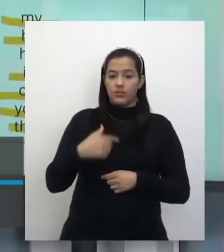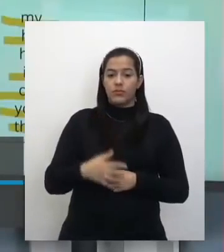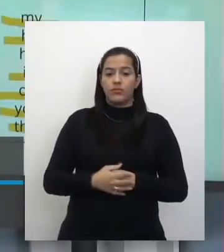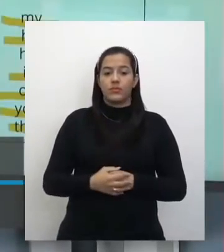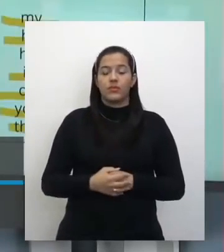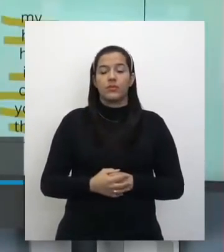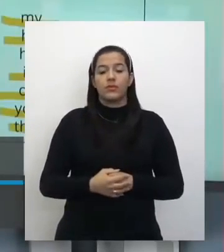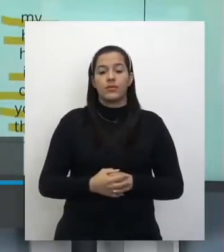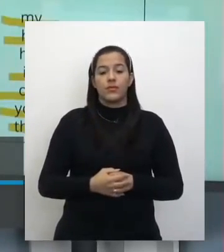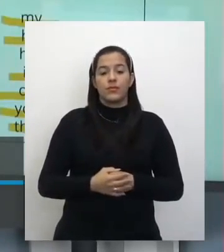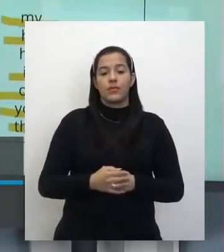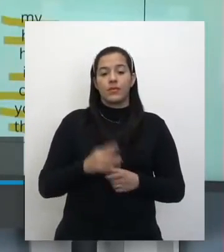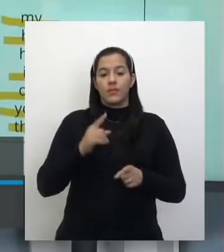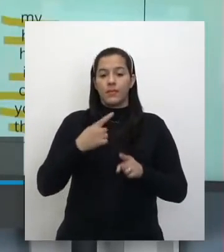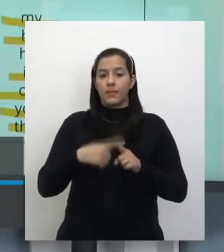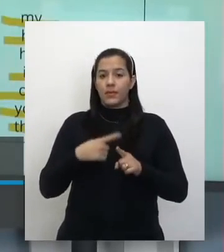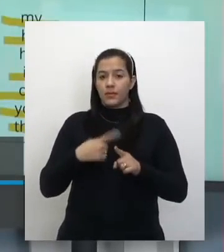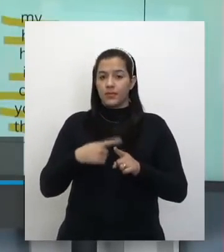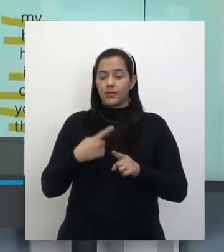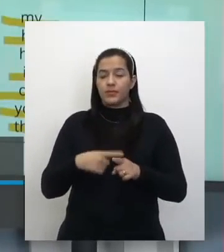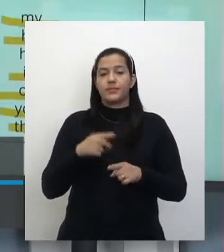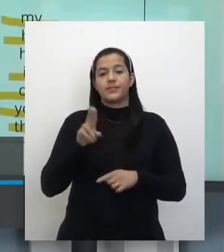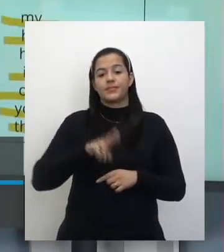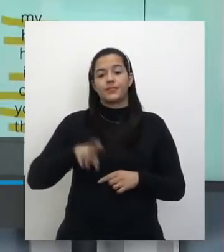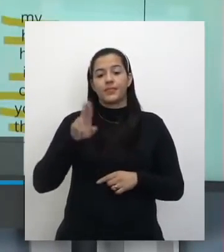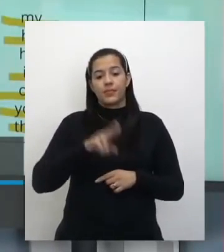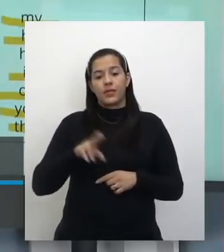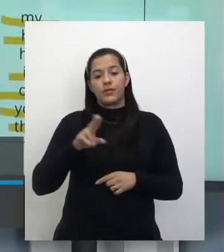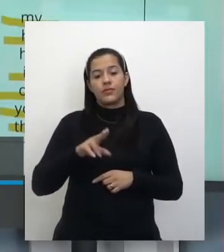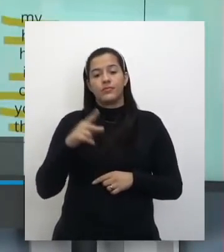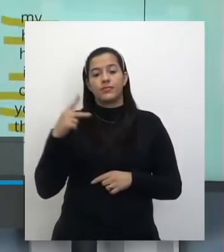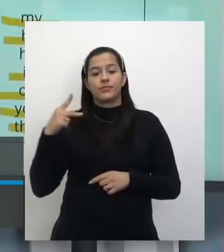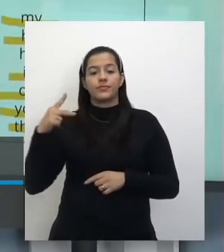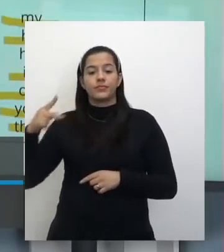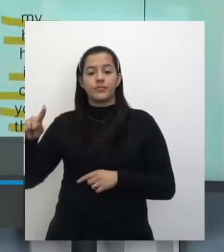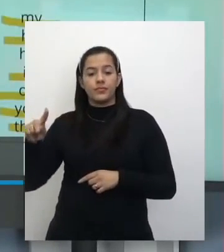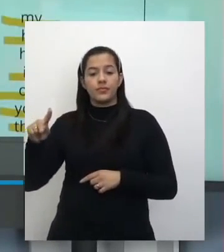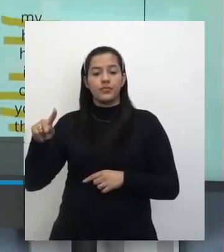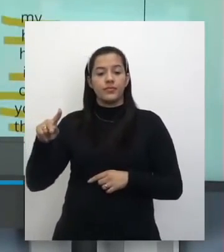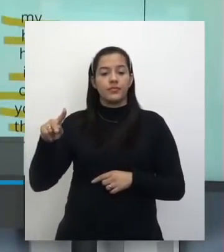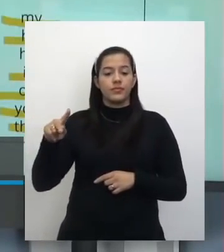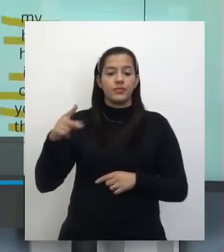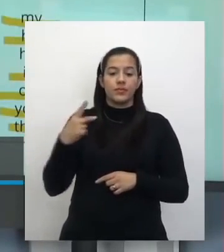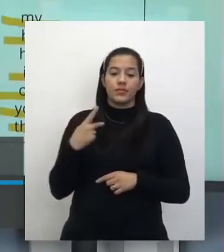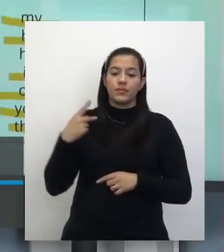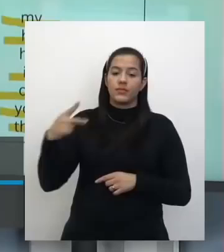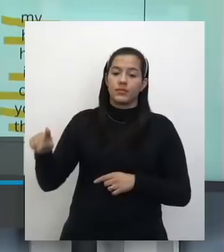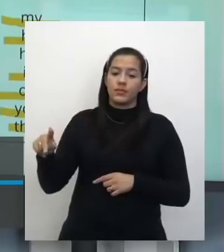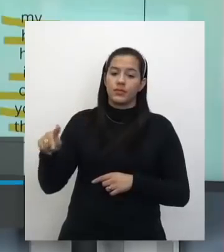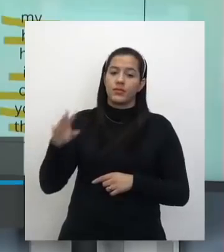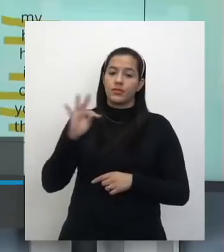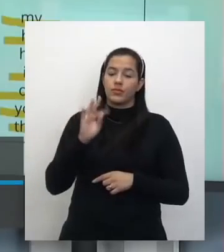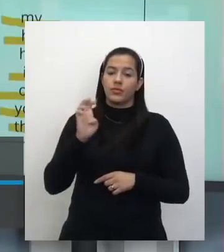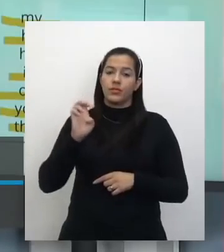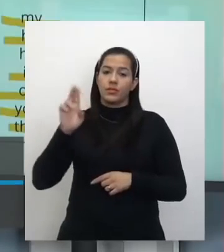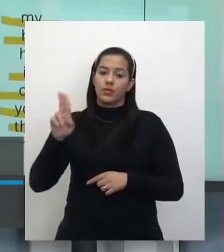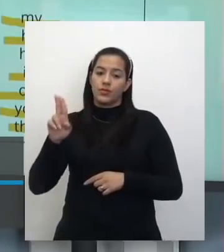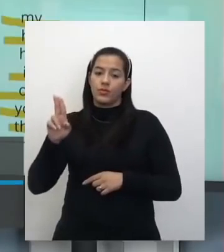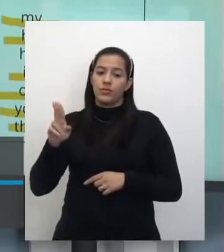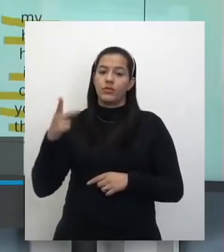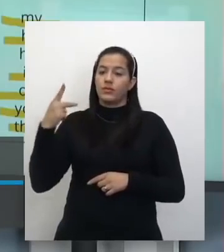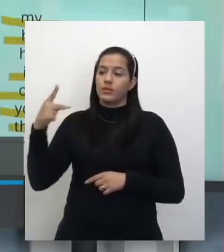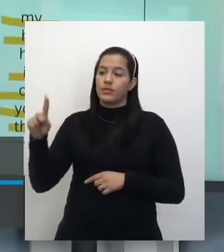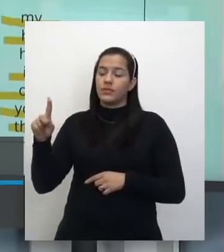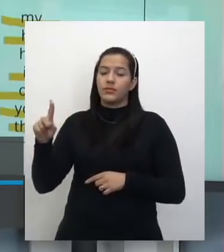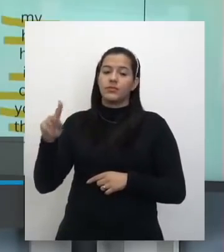contar que a gente português aqui pegando português brasileiro a gente usa muito ser um sentido de teu então como é seu